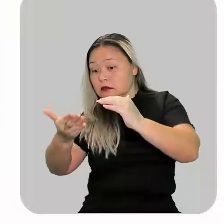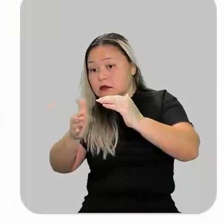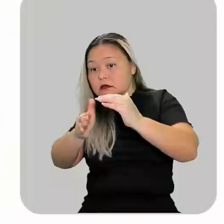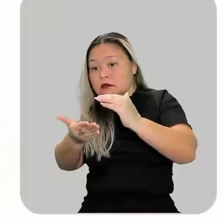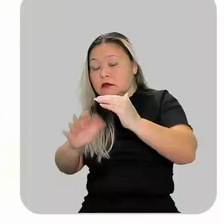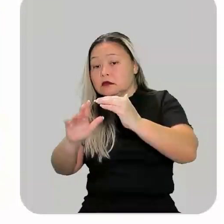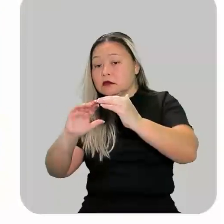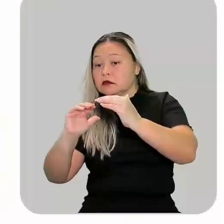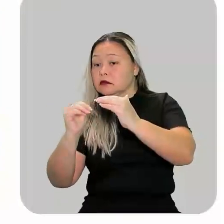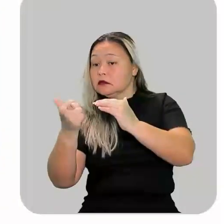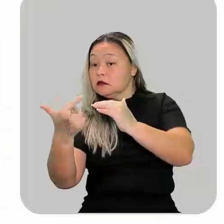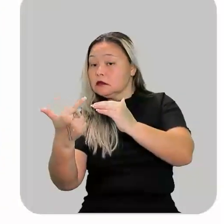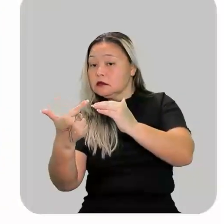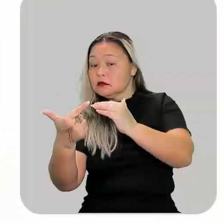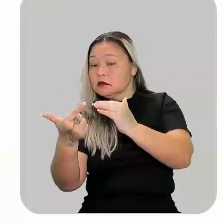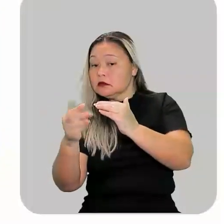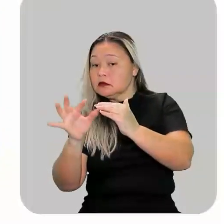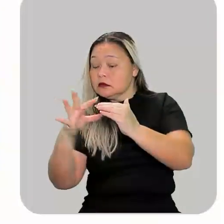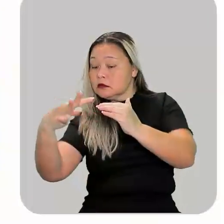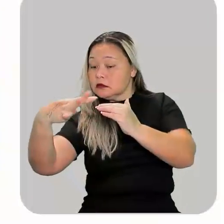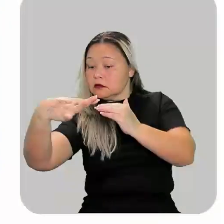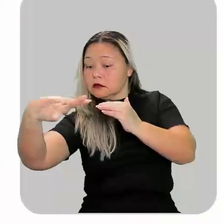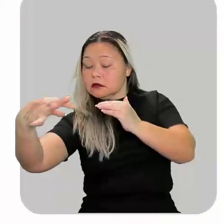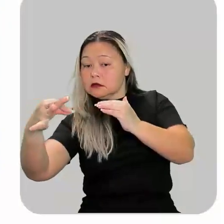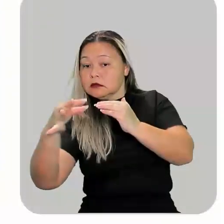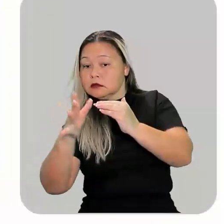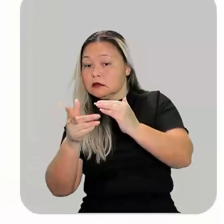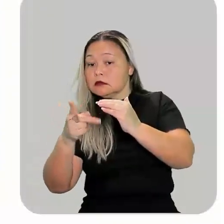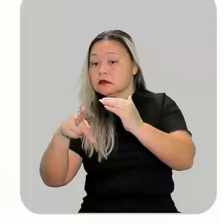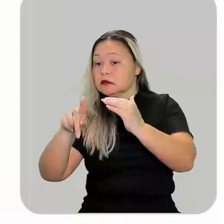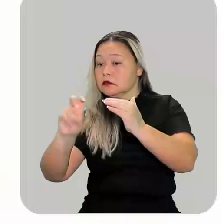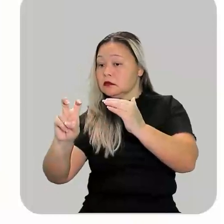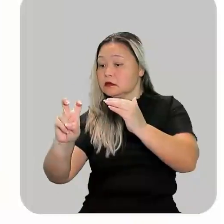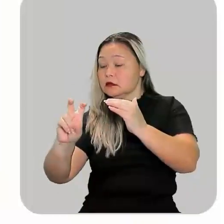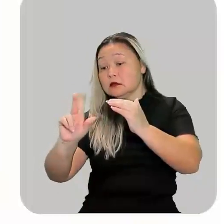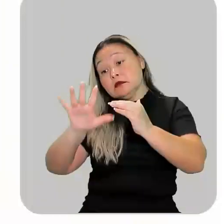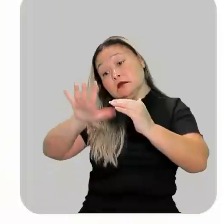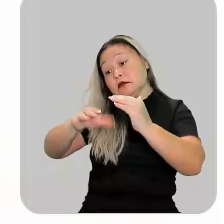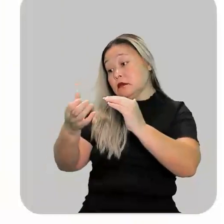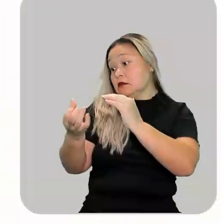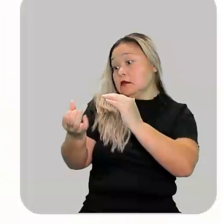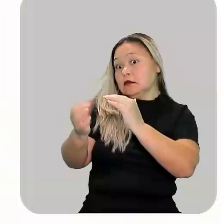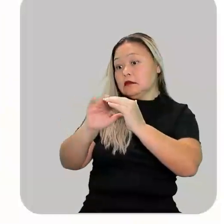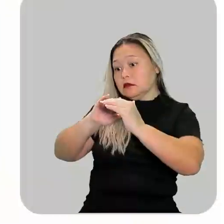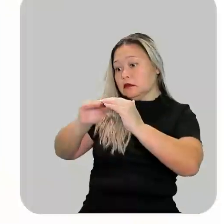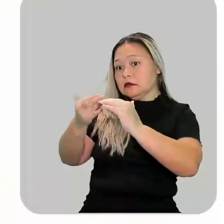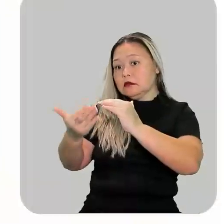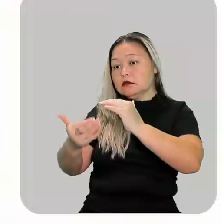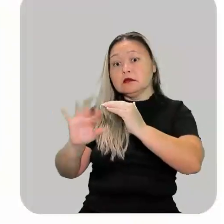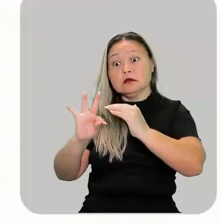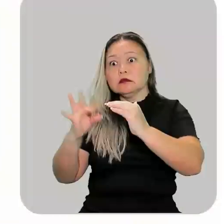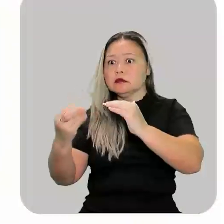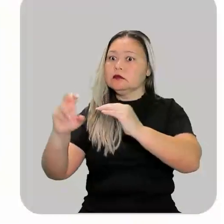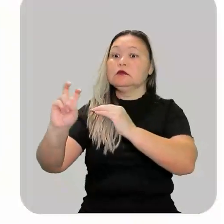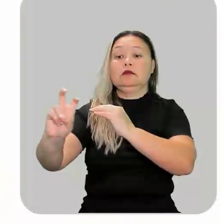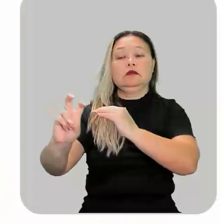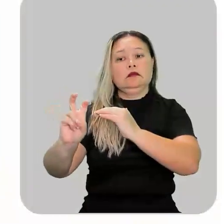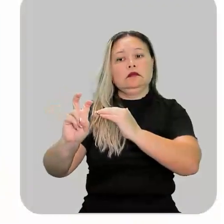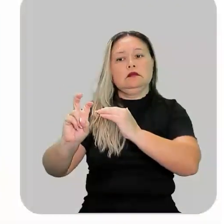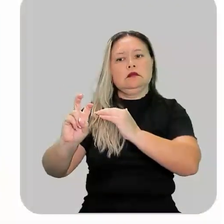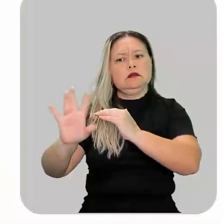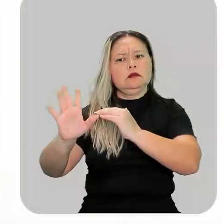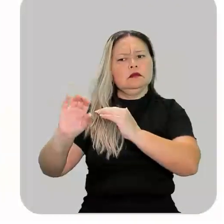de formato. Ora são pentágonos, ora são hexágonos, né? Ah, não, são todos pentágonos. Todos pentágonos.